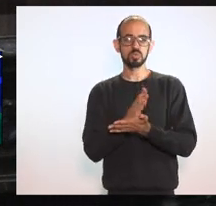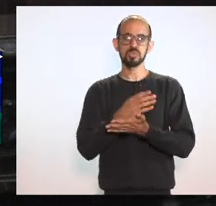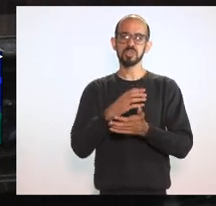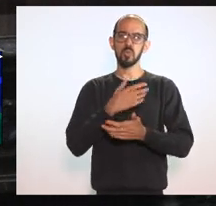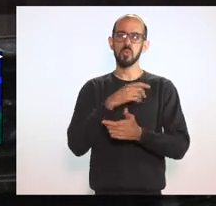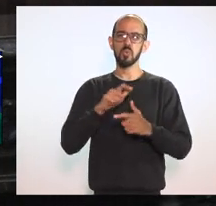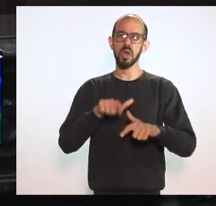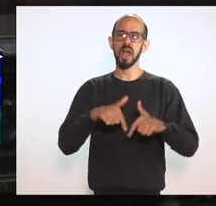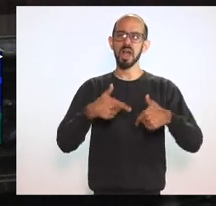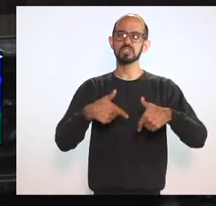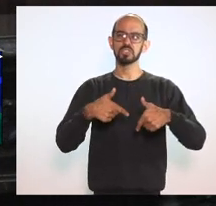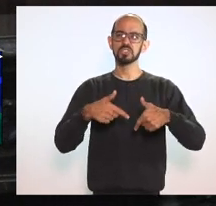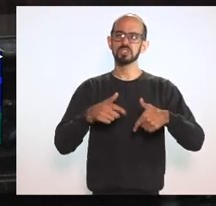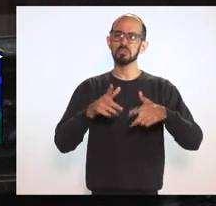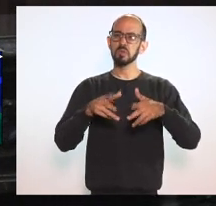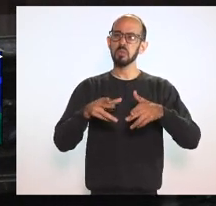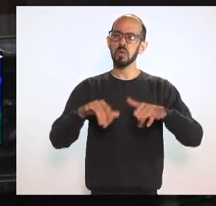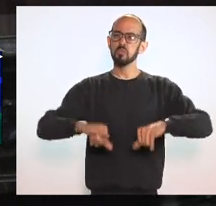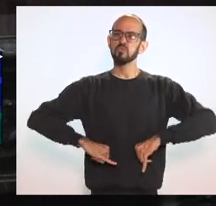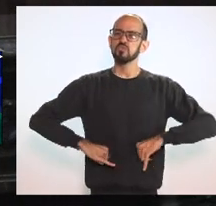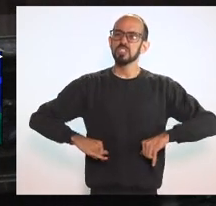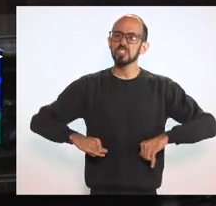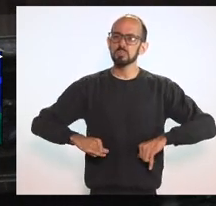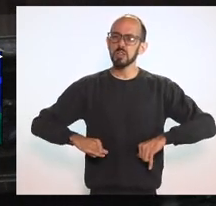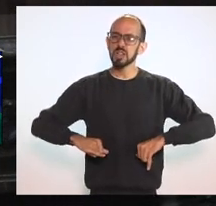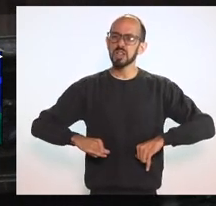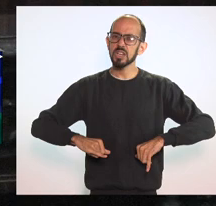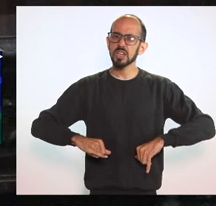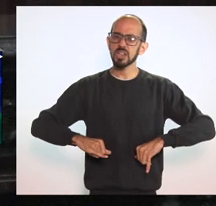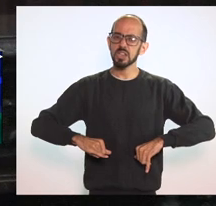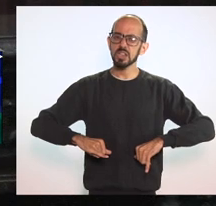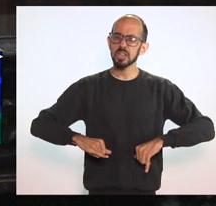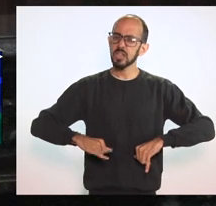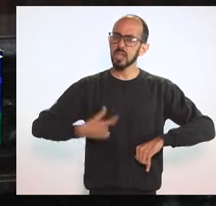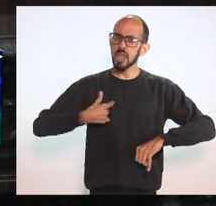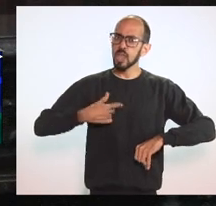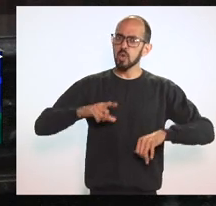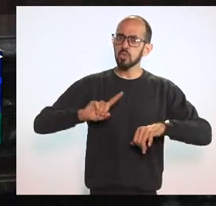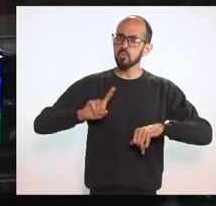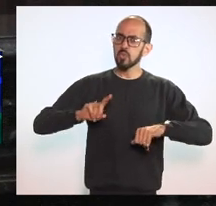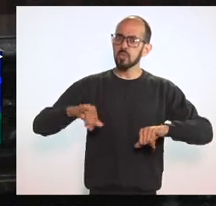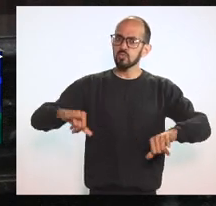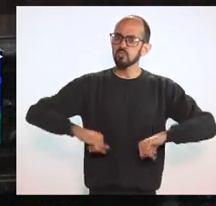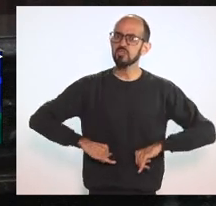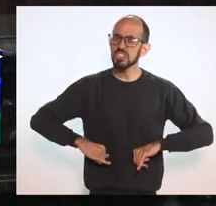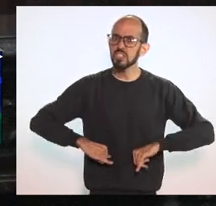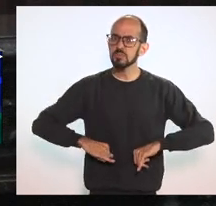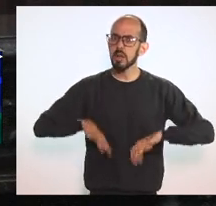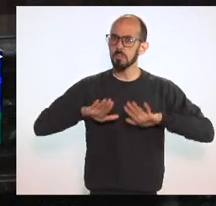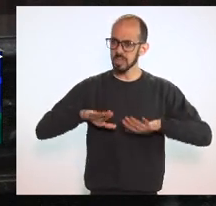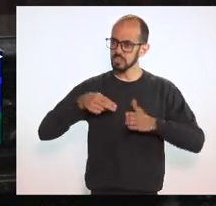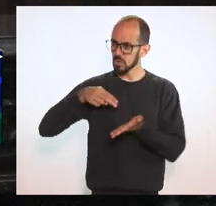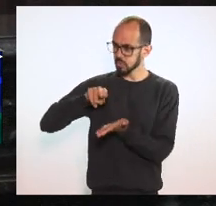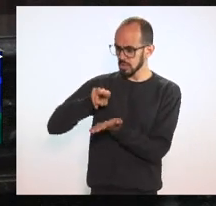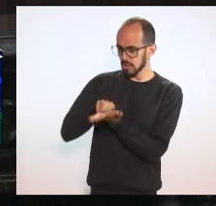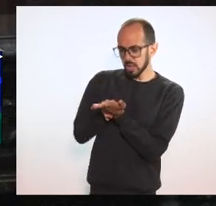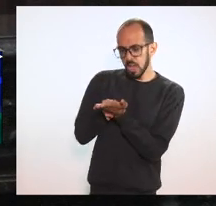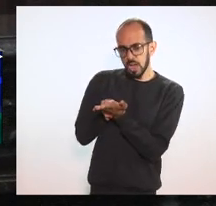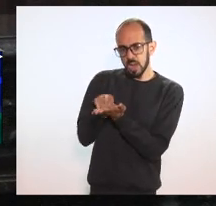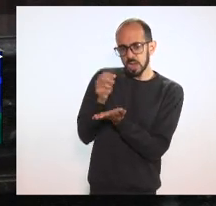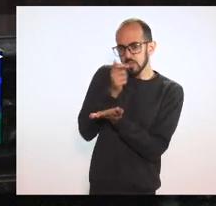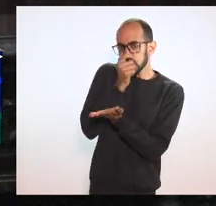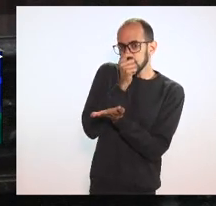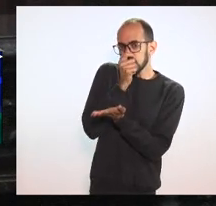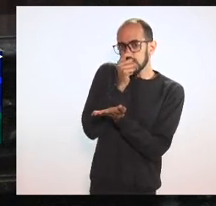repetir isso incansavelmente como se eu fosse vítima de ao eu fui vítima do convite que seis dias internado no oxigênio